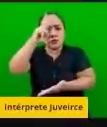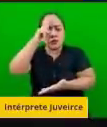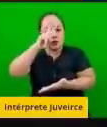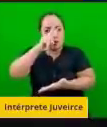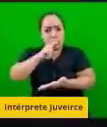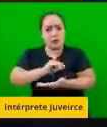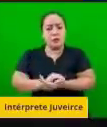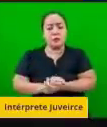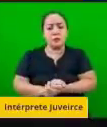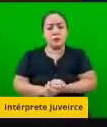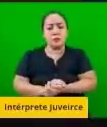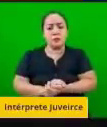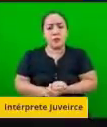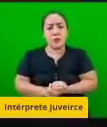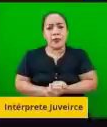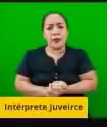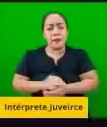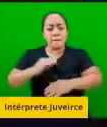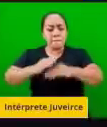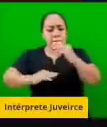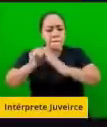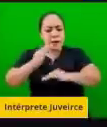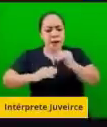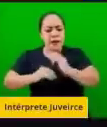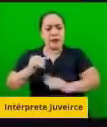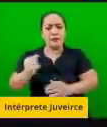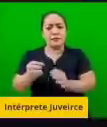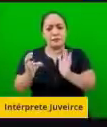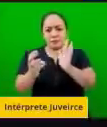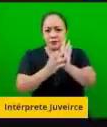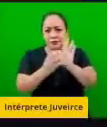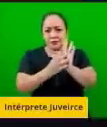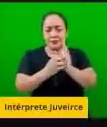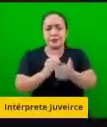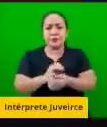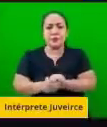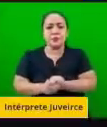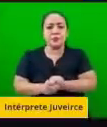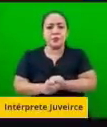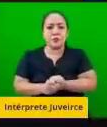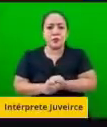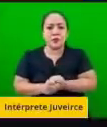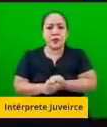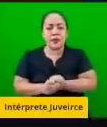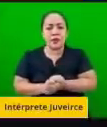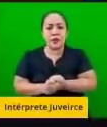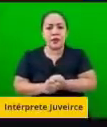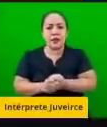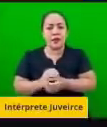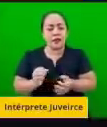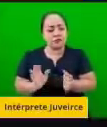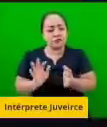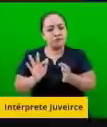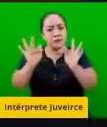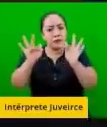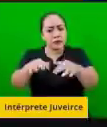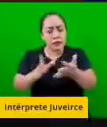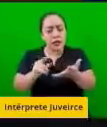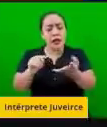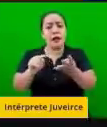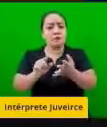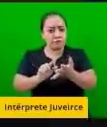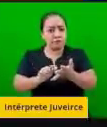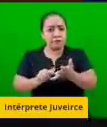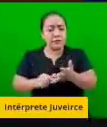exemplo prático. E, por fim, o encerramento com alguns recados para as etapas seguintes dessa